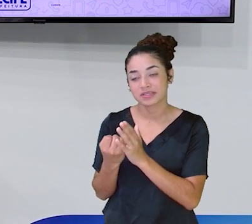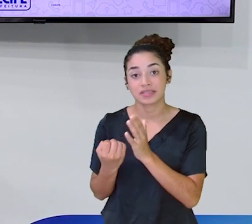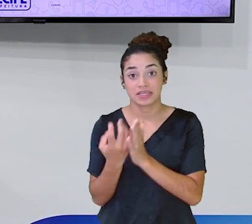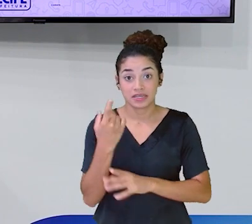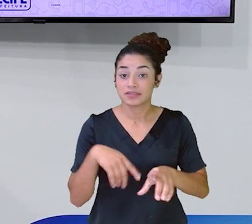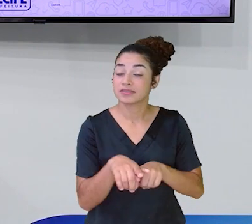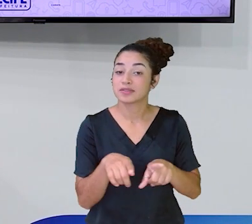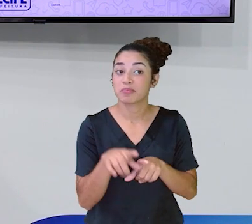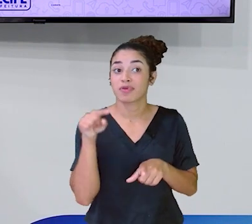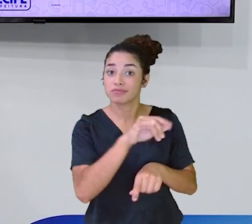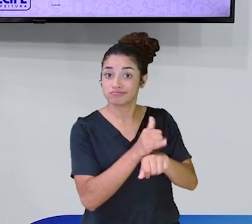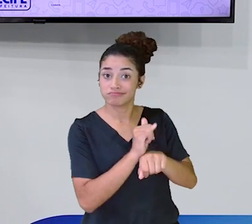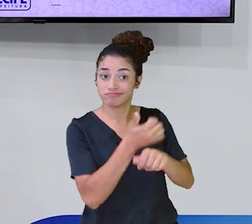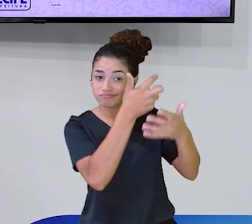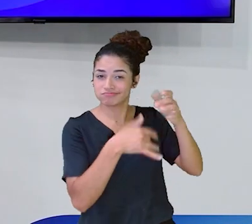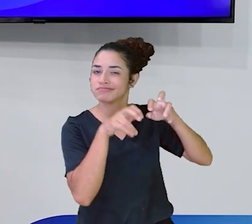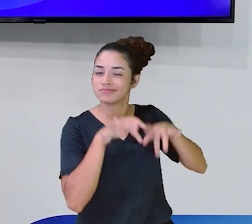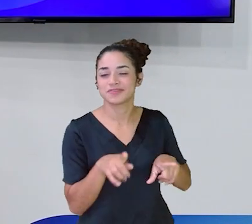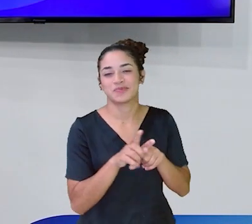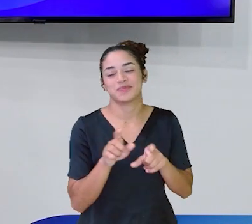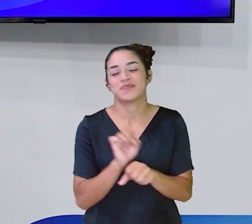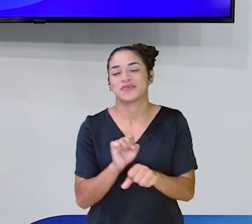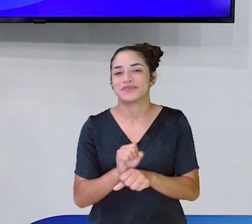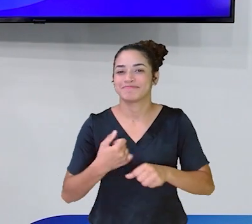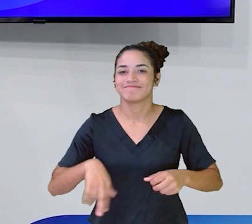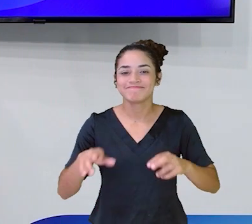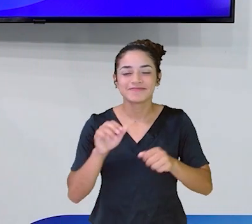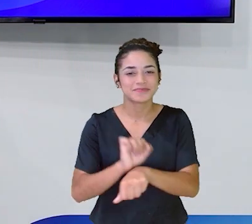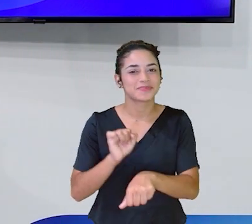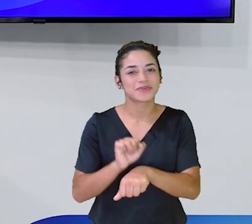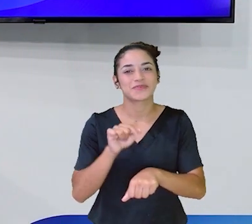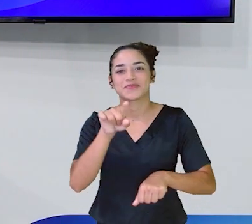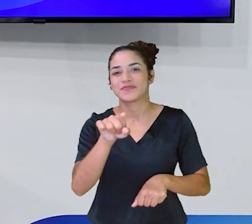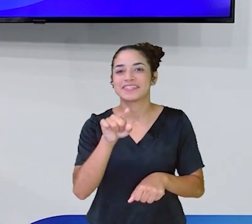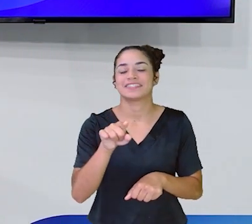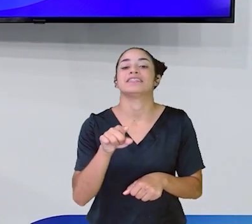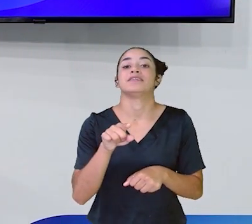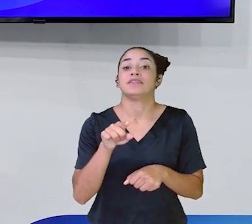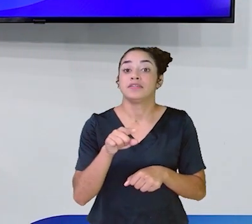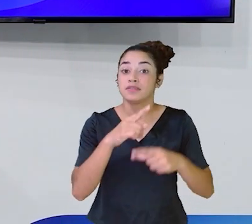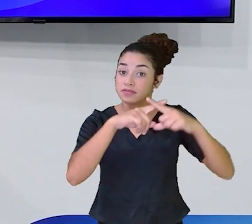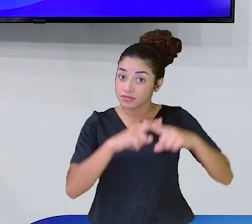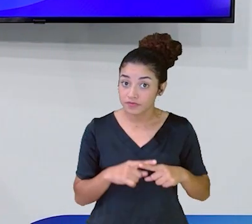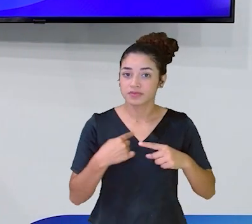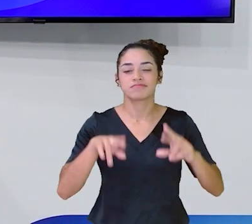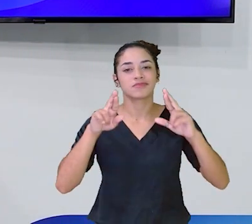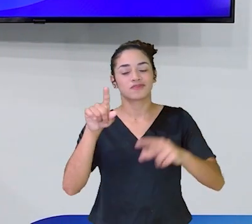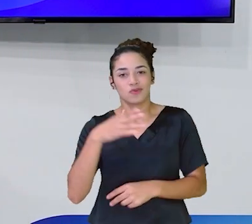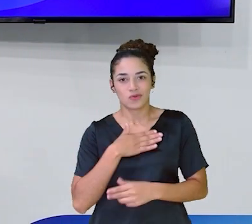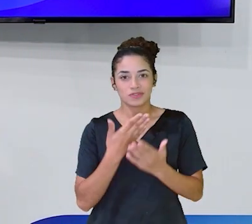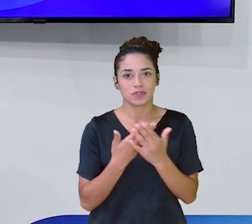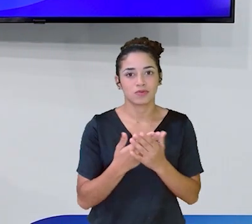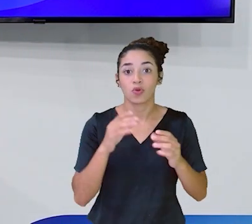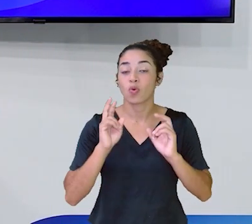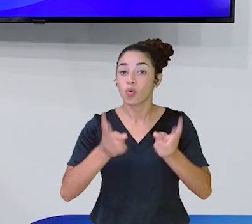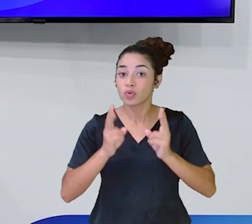tá certo? Fica aguardando aí a participação de vocês, o desafio. Espero que vocês tenham gostado da aula. Continua conectado que